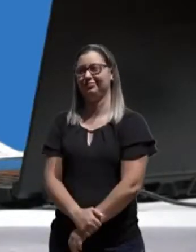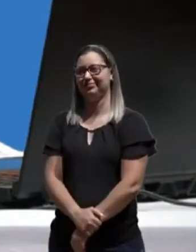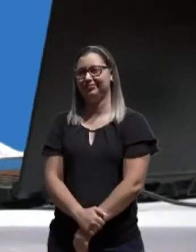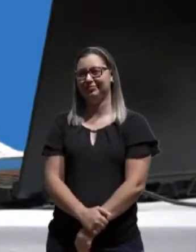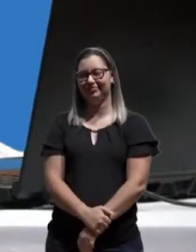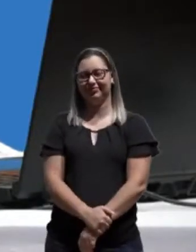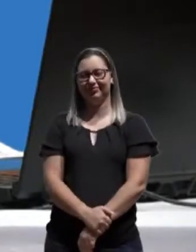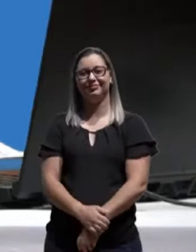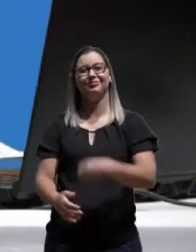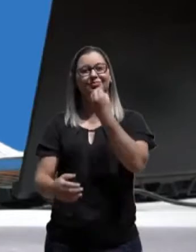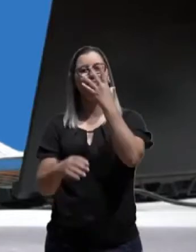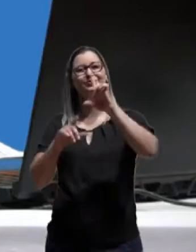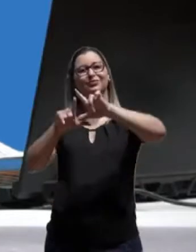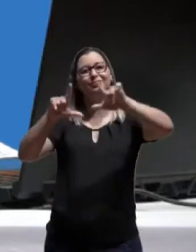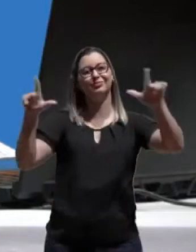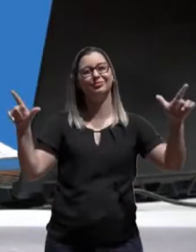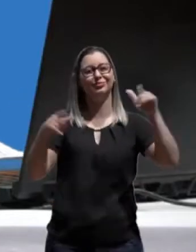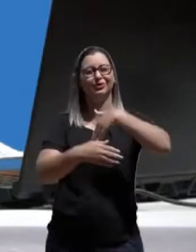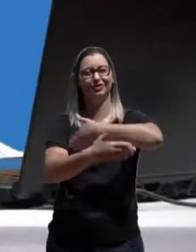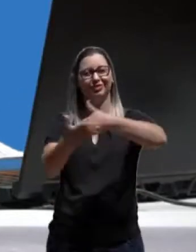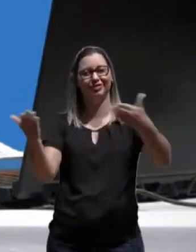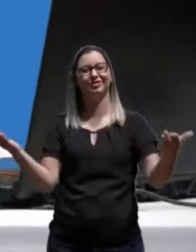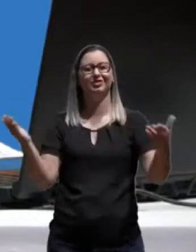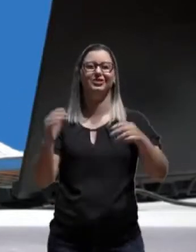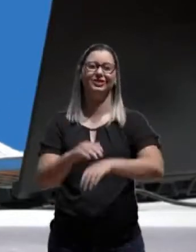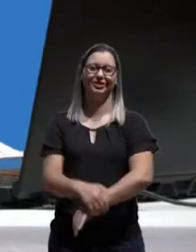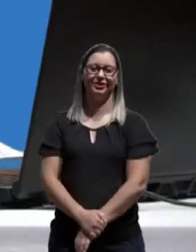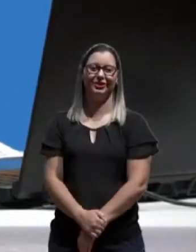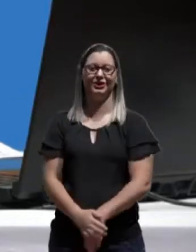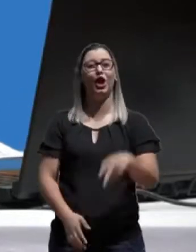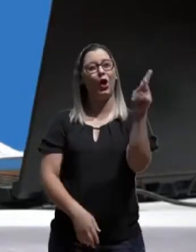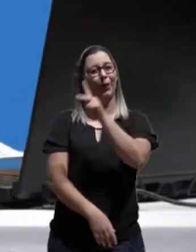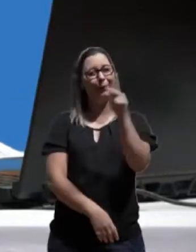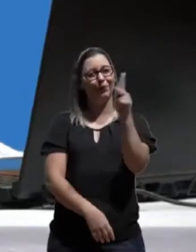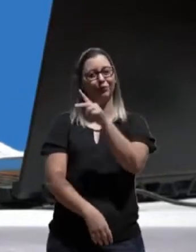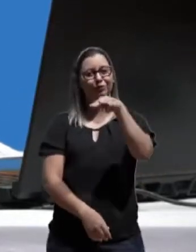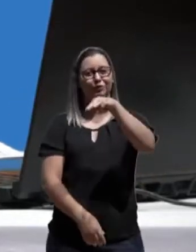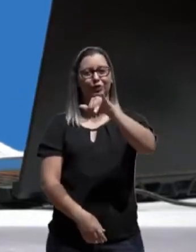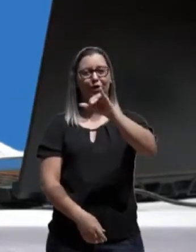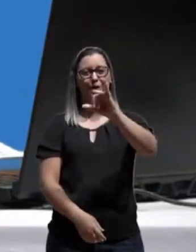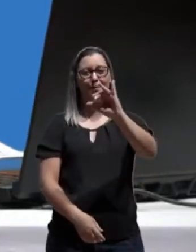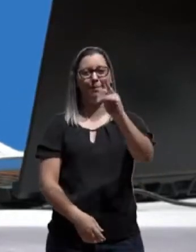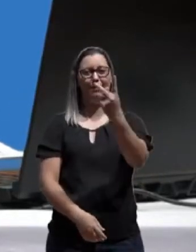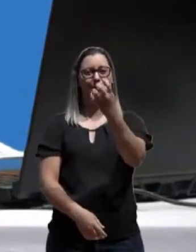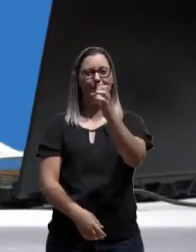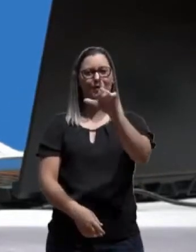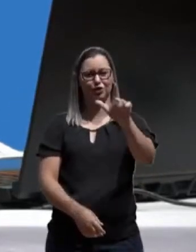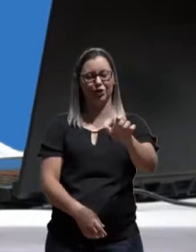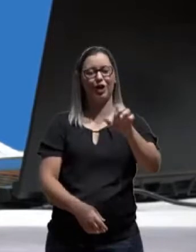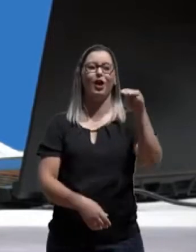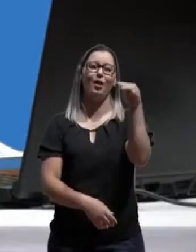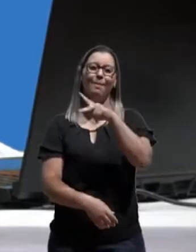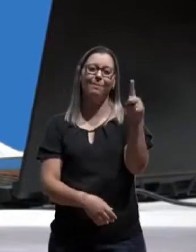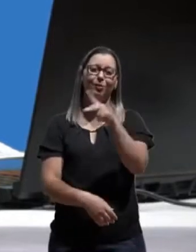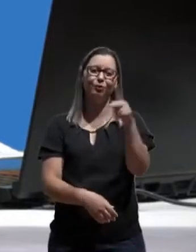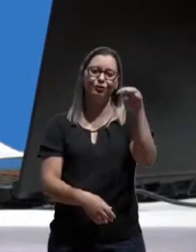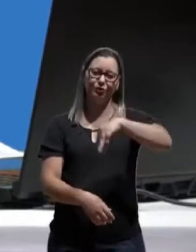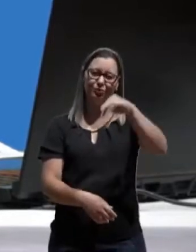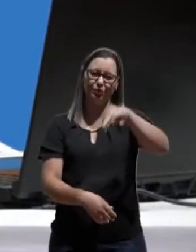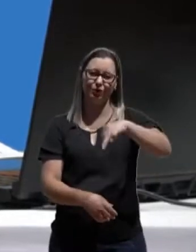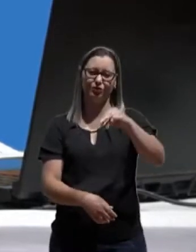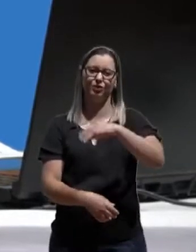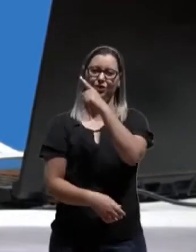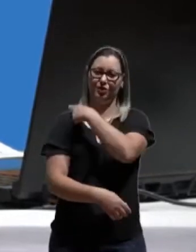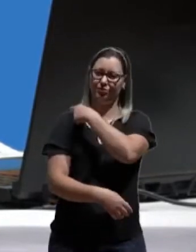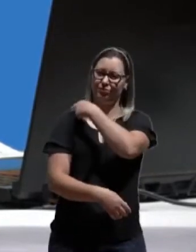internamente, junto com nossa equipe pedagógica, pensamos de por que não expandir, por que não oportunizar o acesso a todos os alunos que estão se